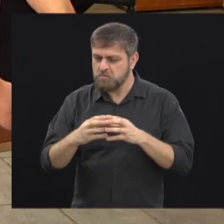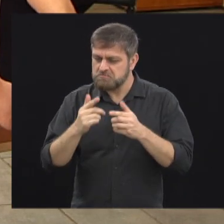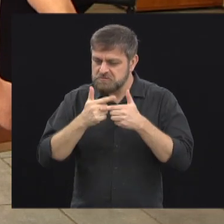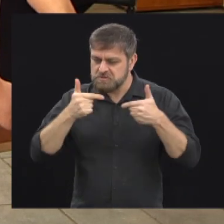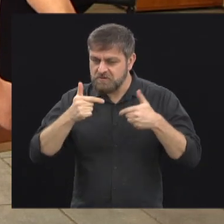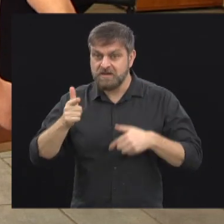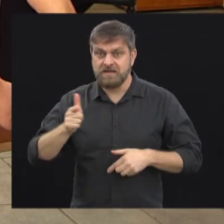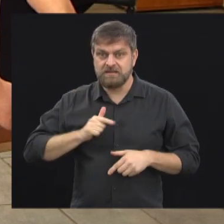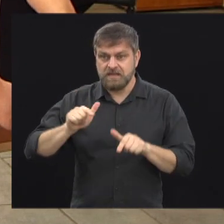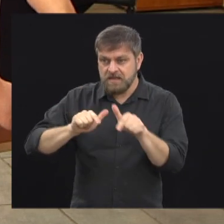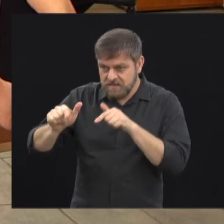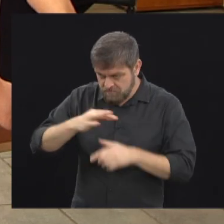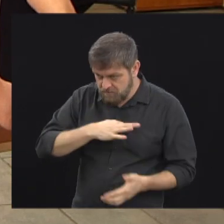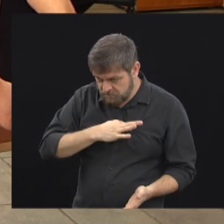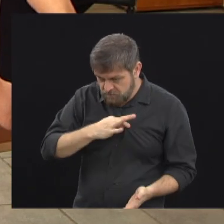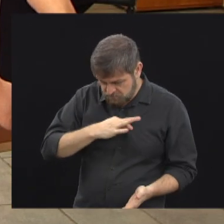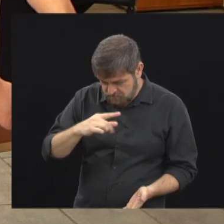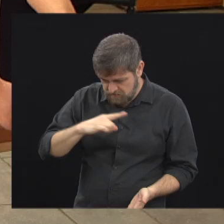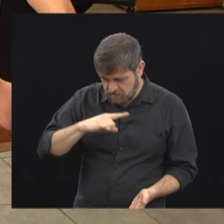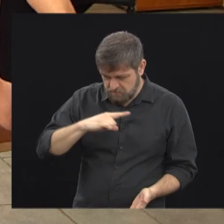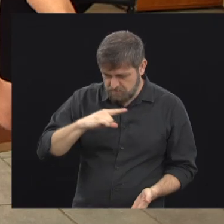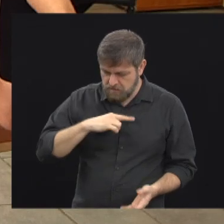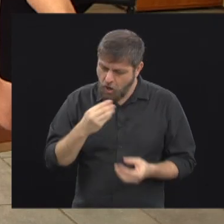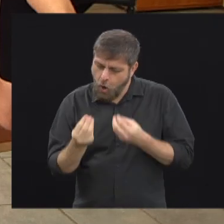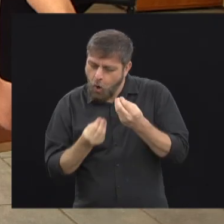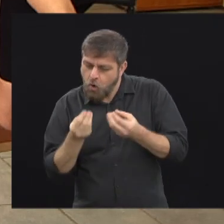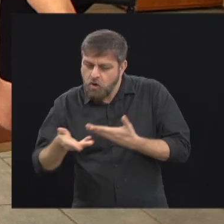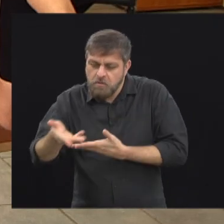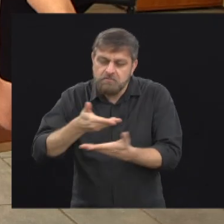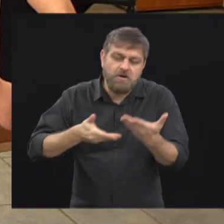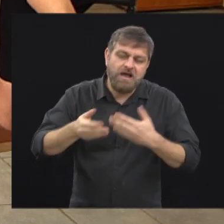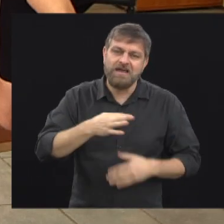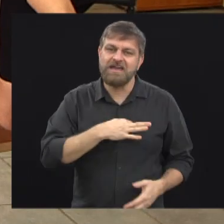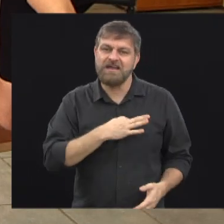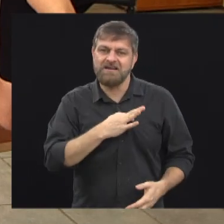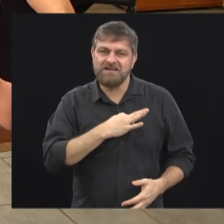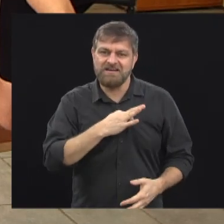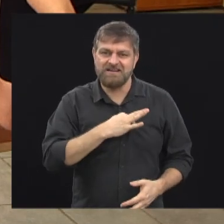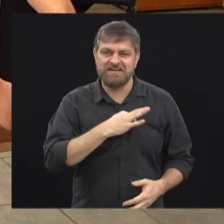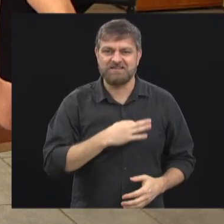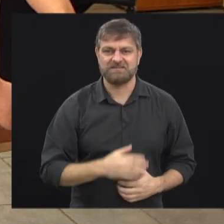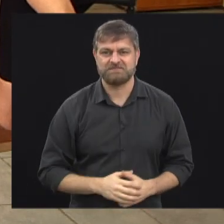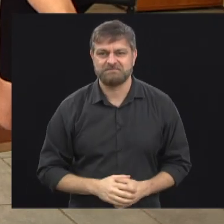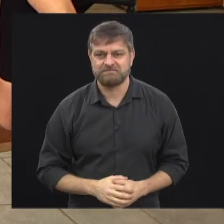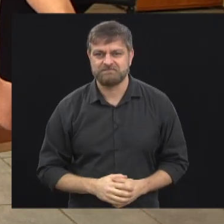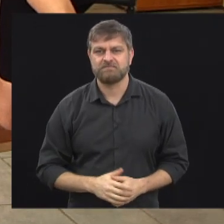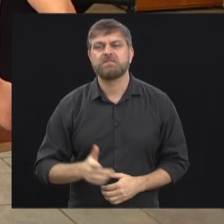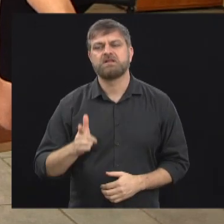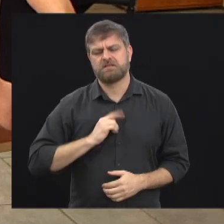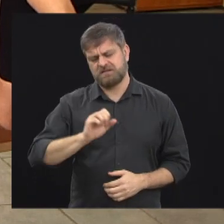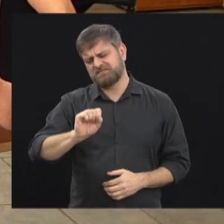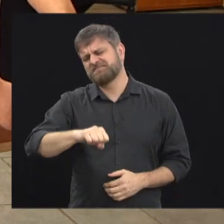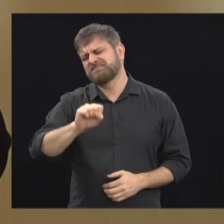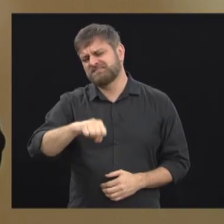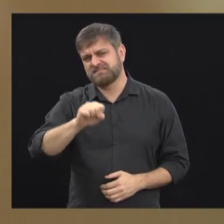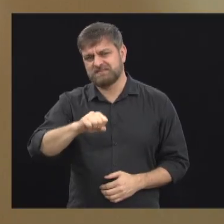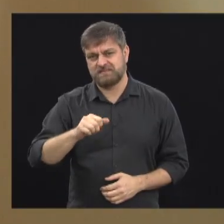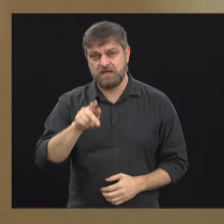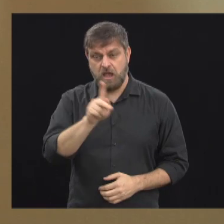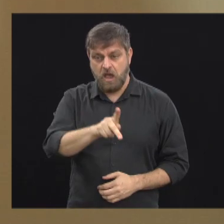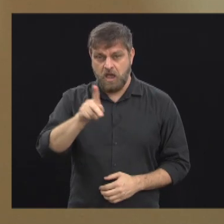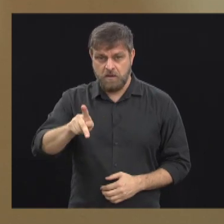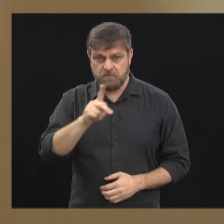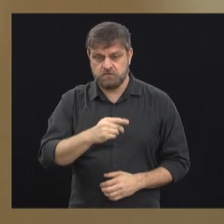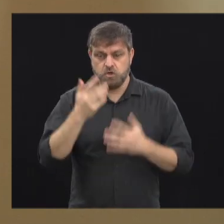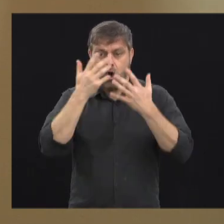têm outros trabalhos voluntários? Como que a entidade se relaciona com o voluntariado? Nós temos o professor